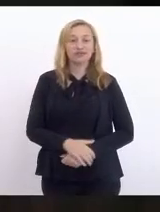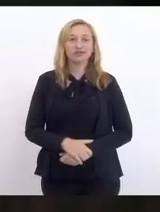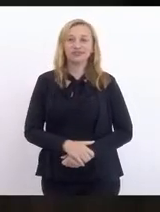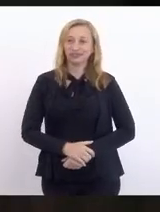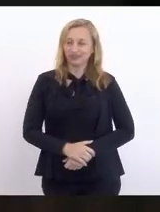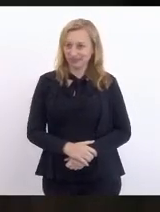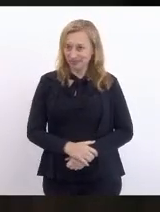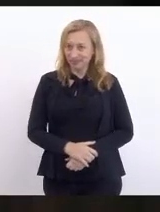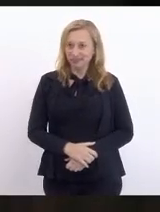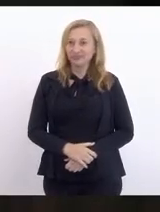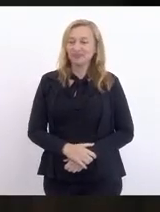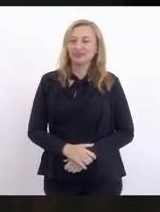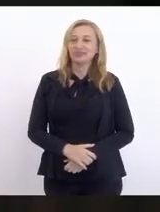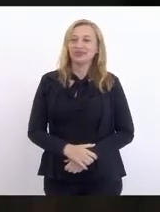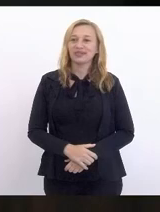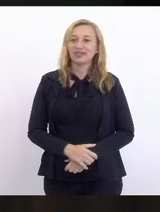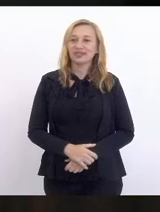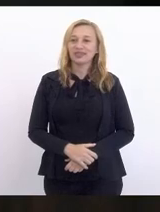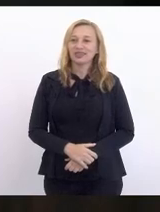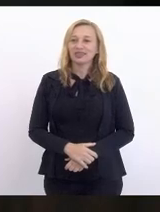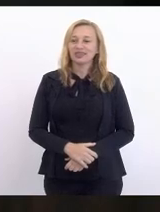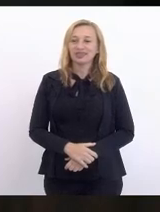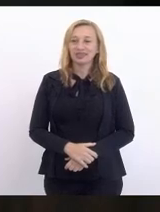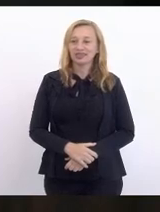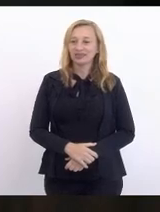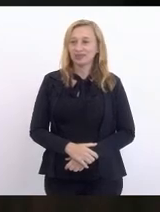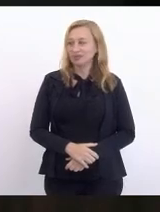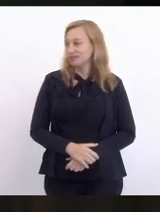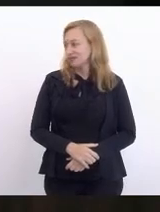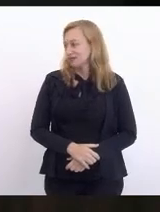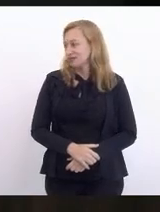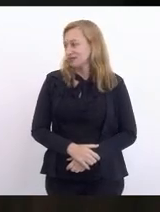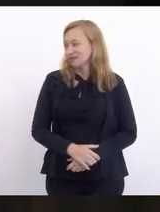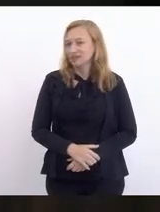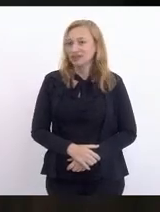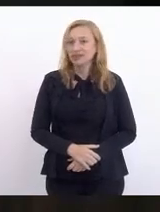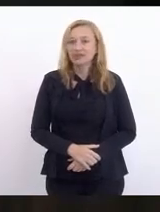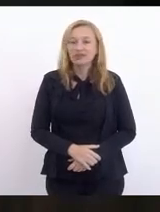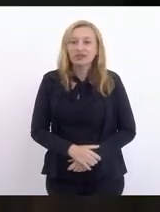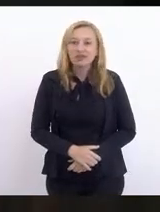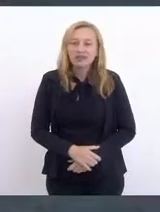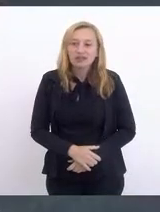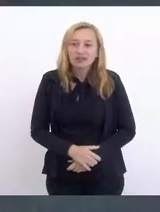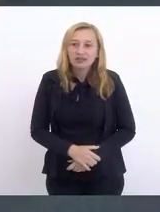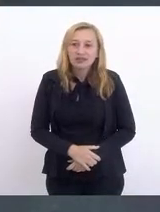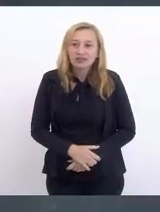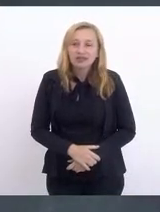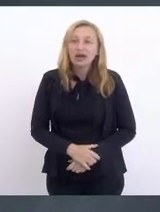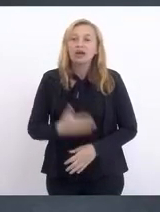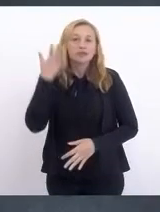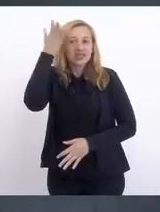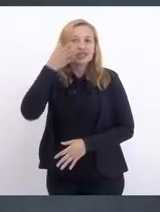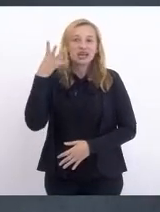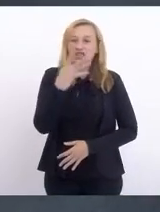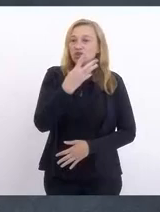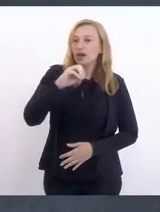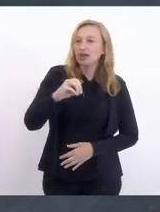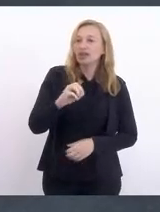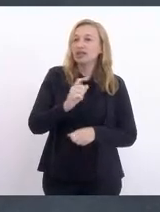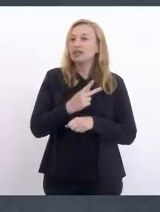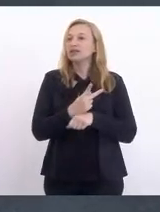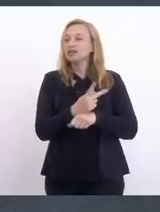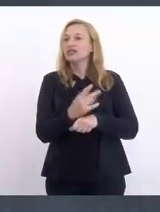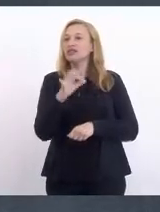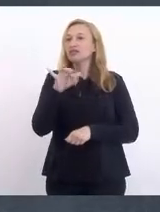Márcio eu tô aguardando chegar outra mensagem vou publicar aqui já já encontra a mensagem 40 que é do abono fundeb